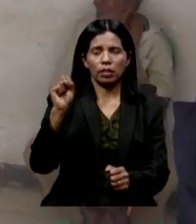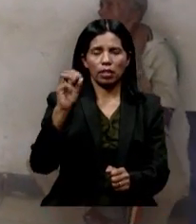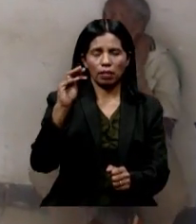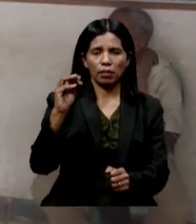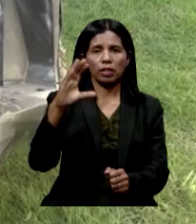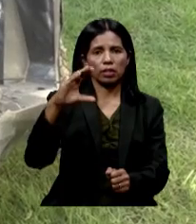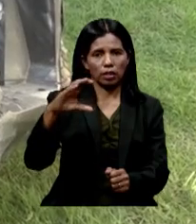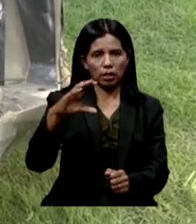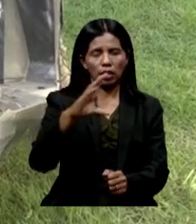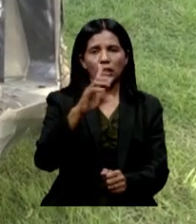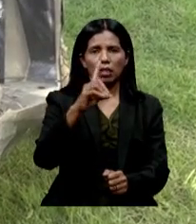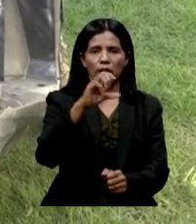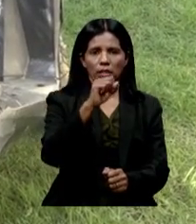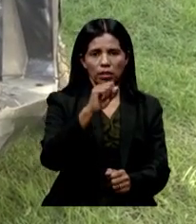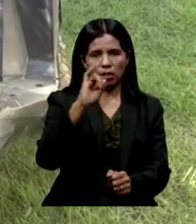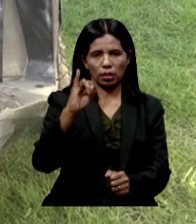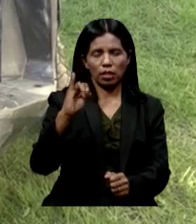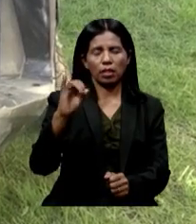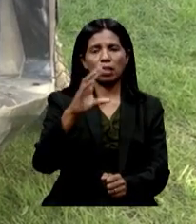FCMCs, DSCS,